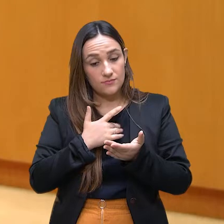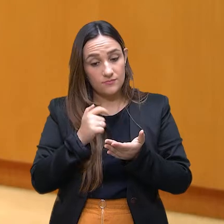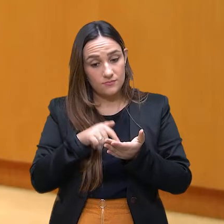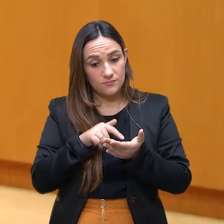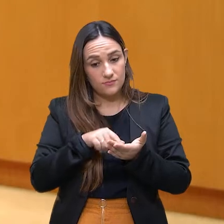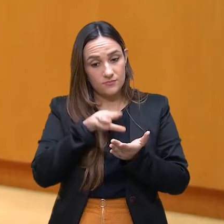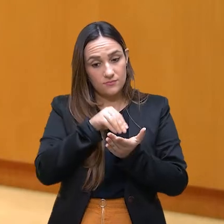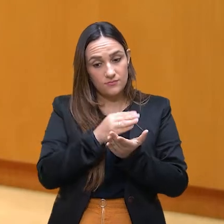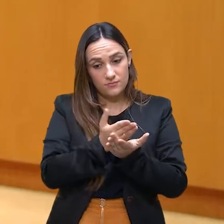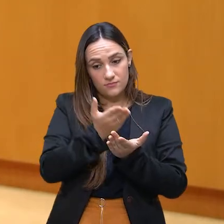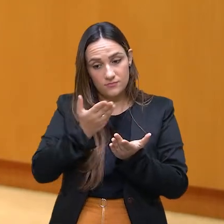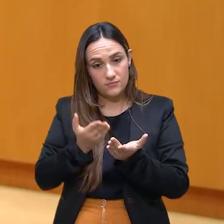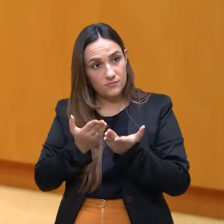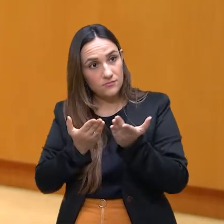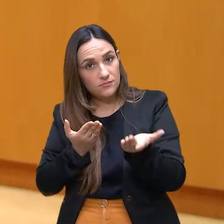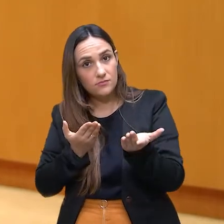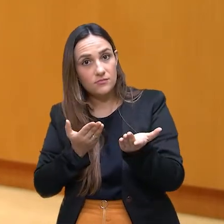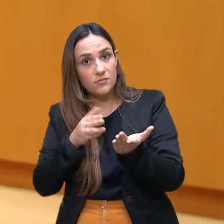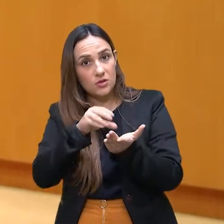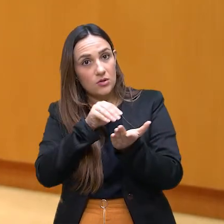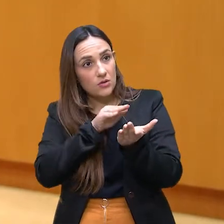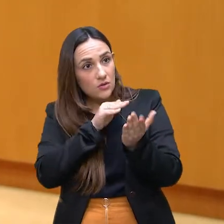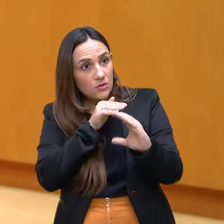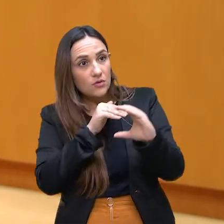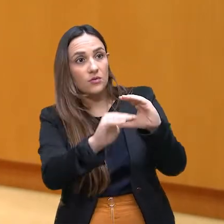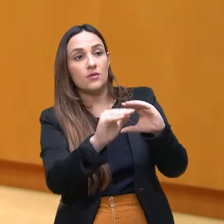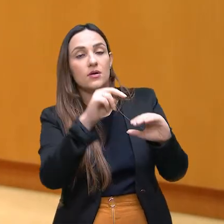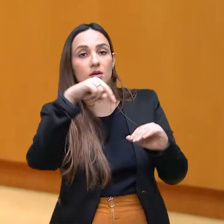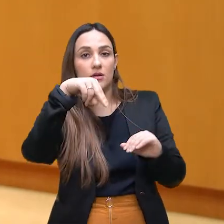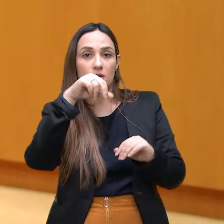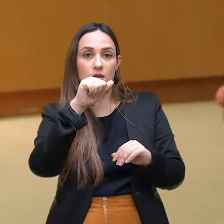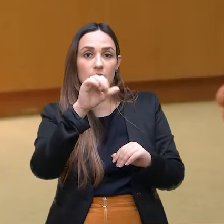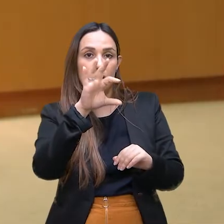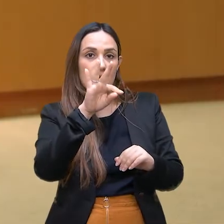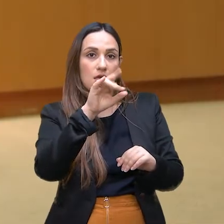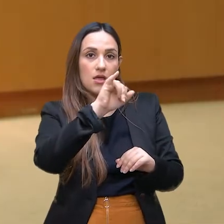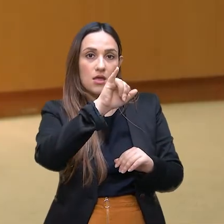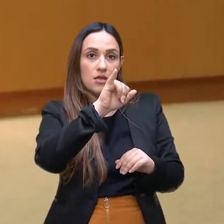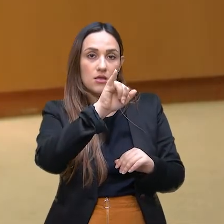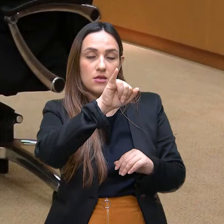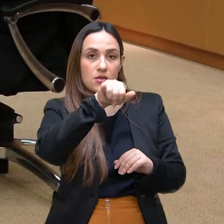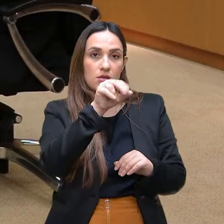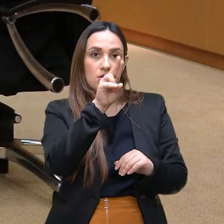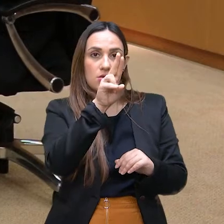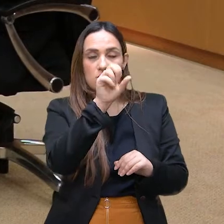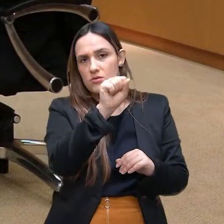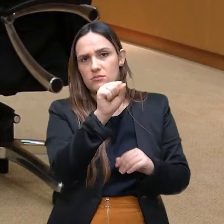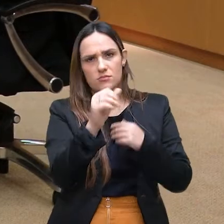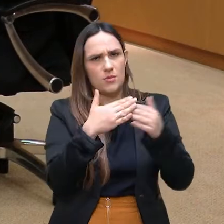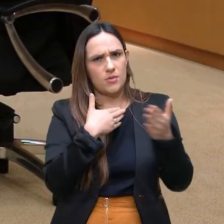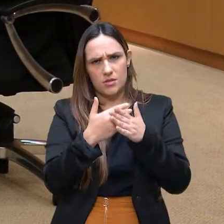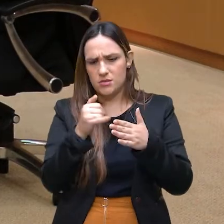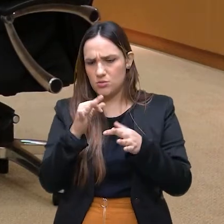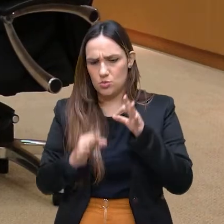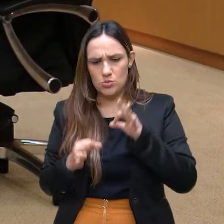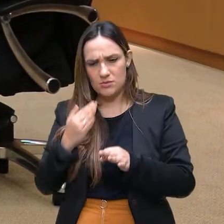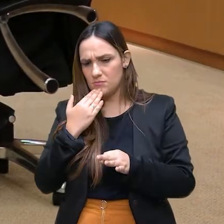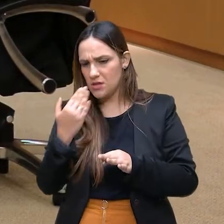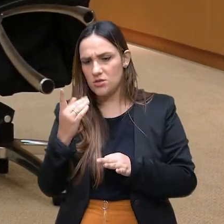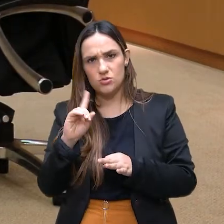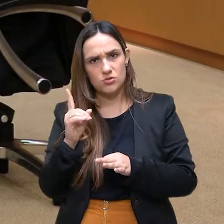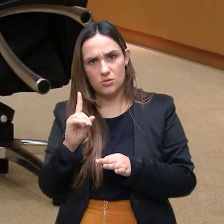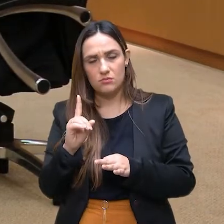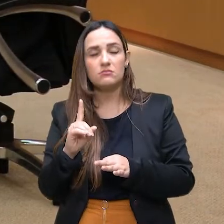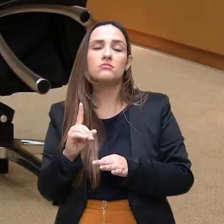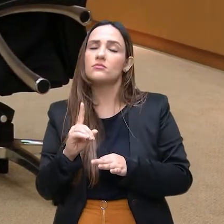automaticamente uma cópia da petição inicial e dos documentos vai para o Natijus, independentemente de pedido do magistrado,